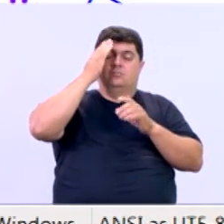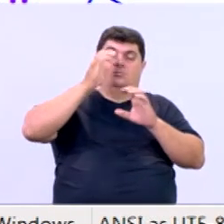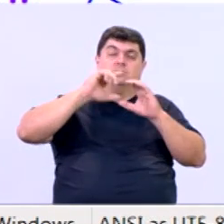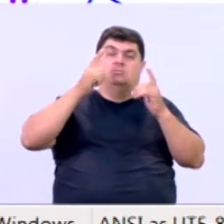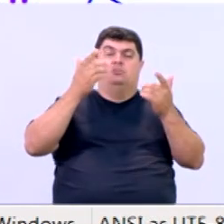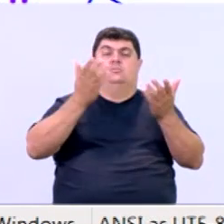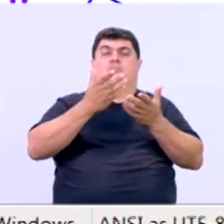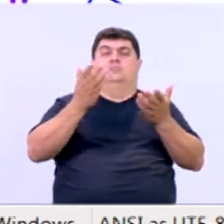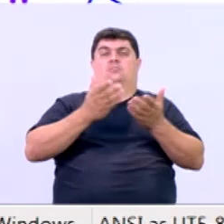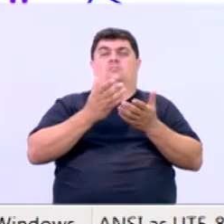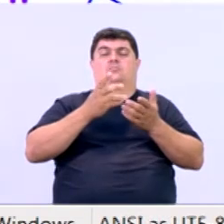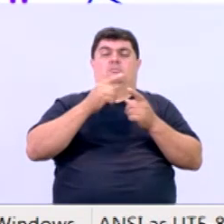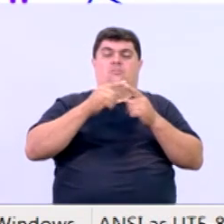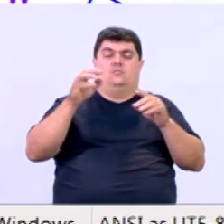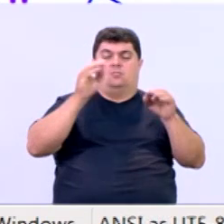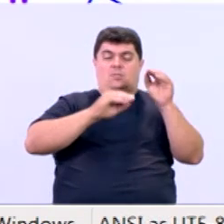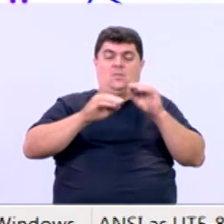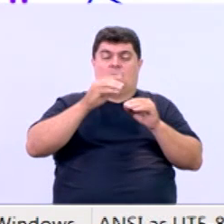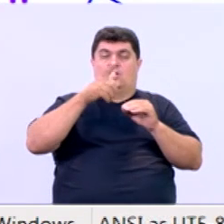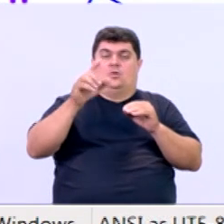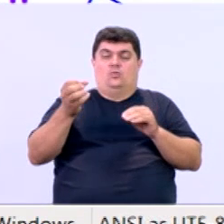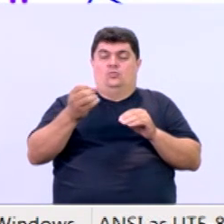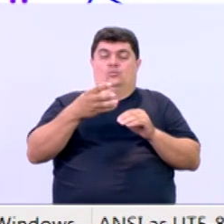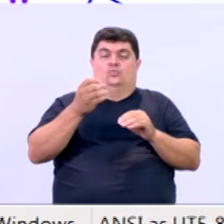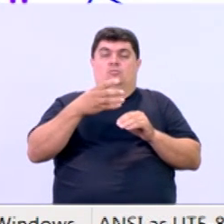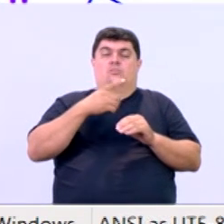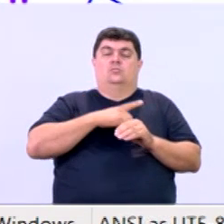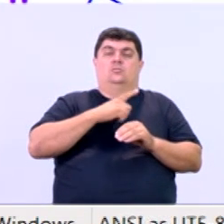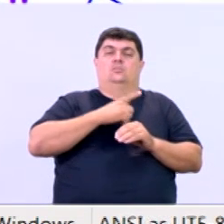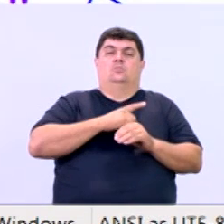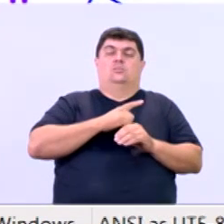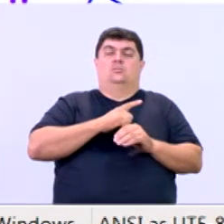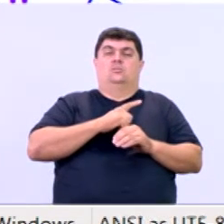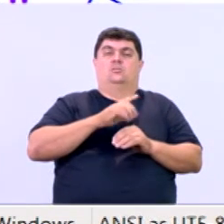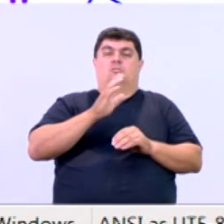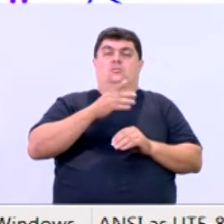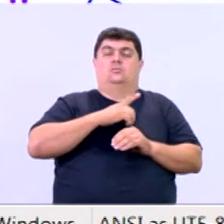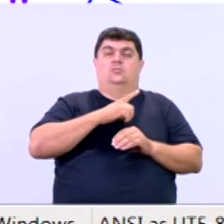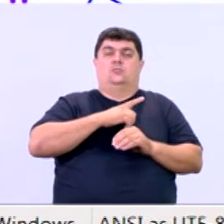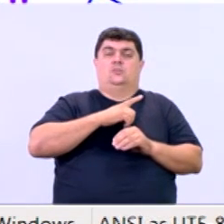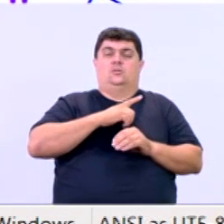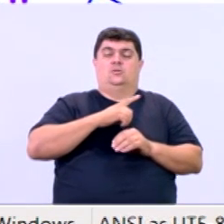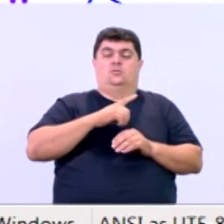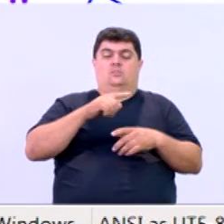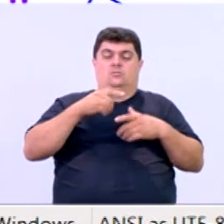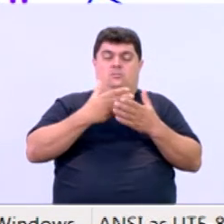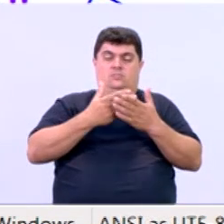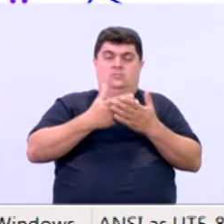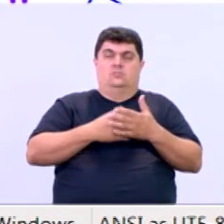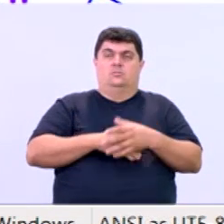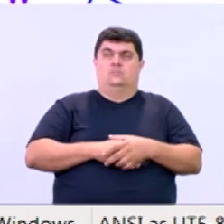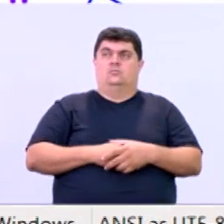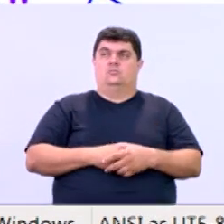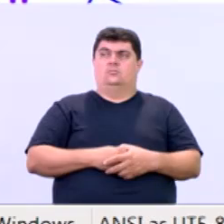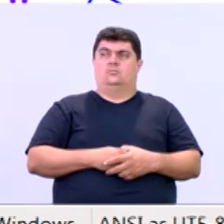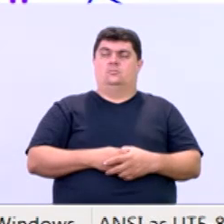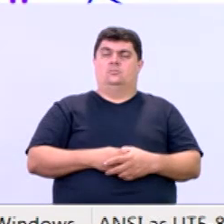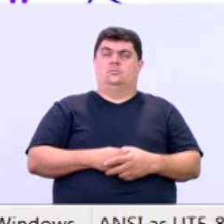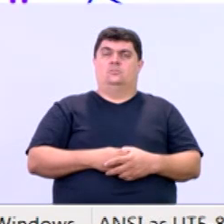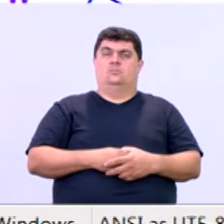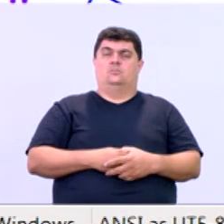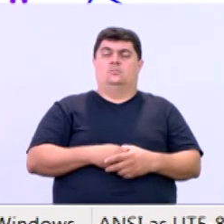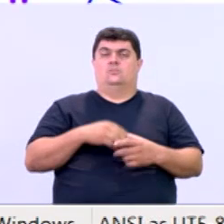ou acrescentar mais alguma informação do que já estamos explorando. Por que do